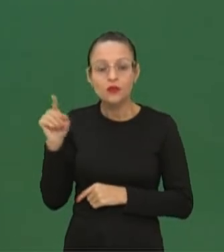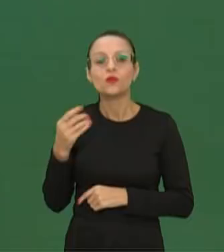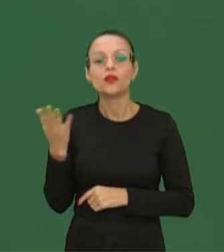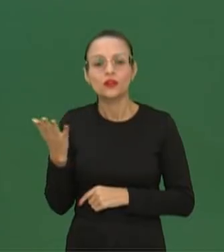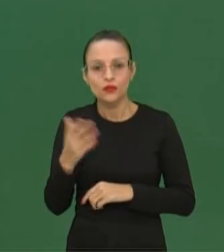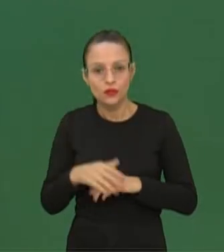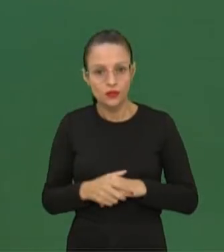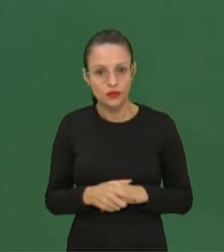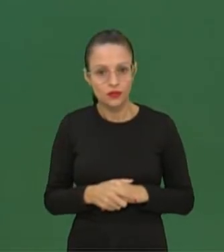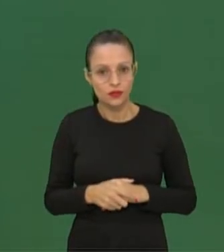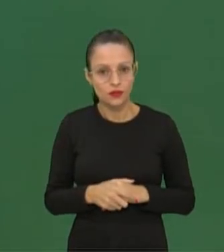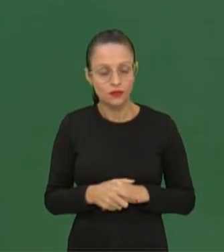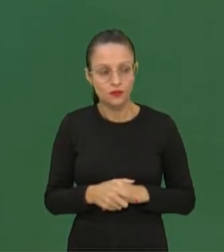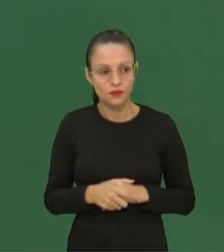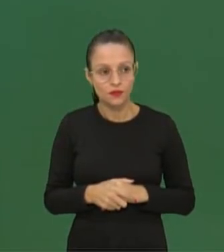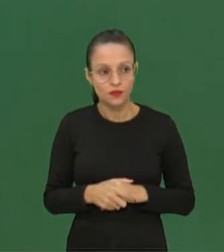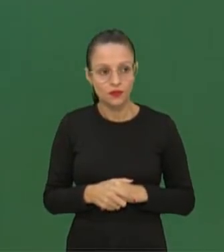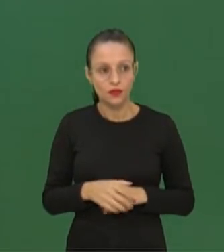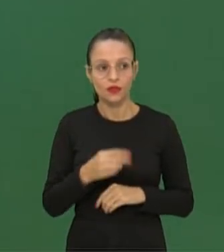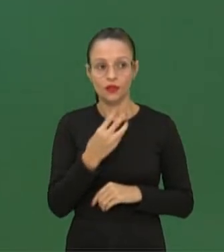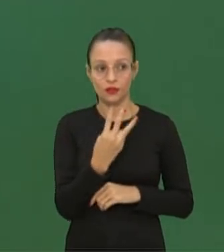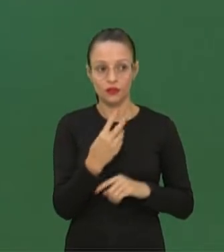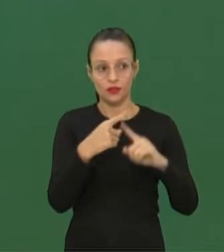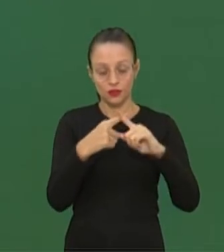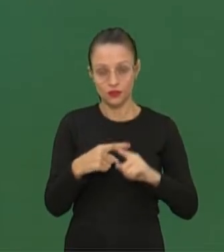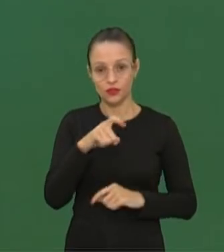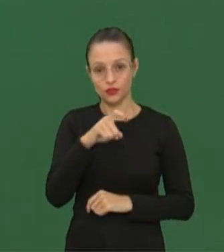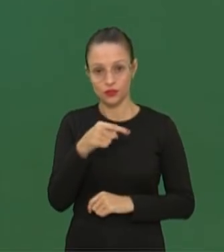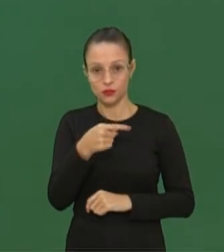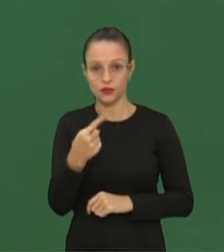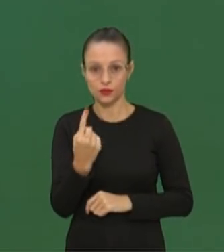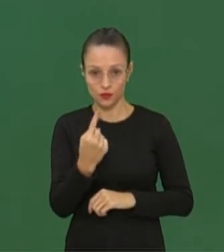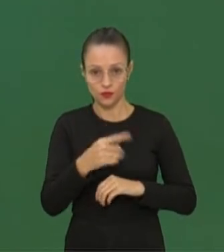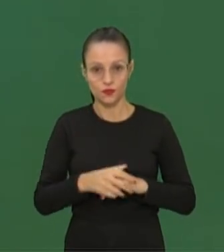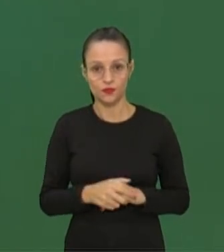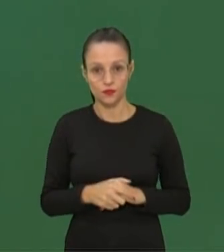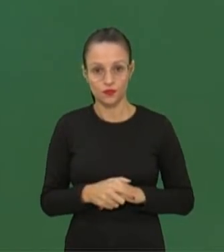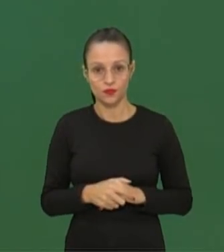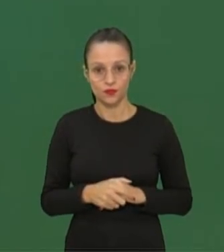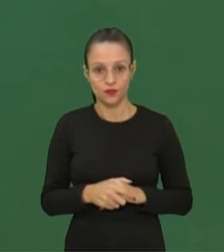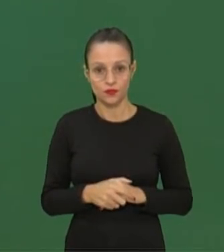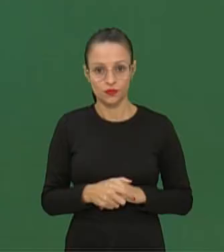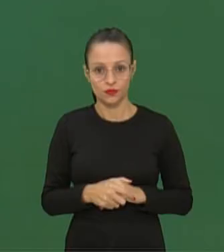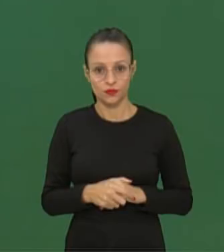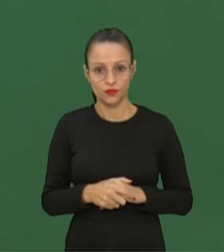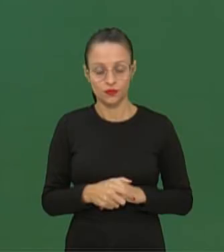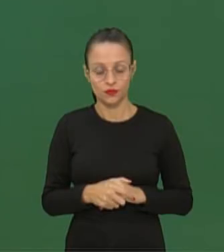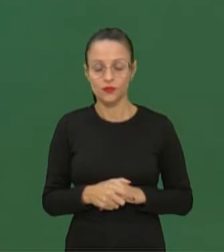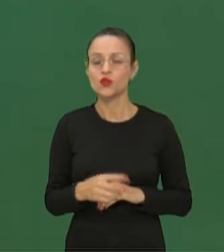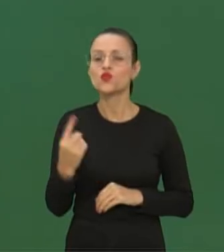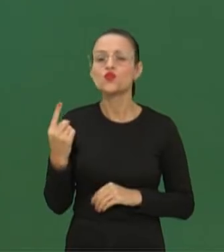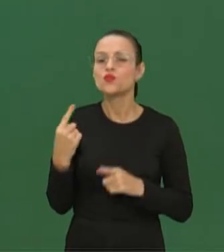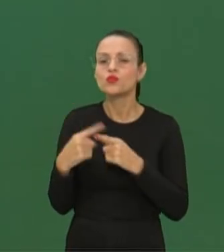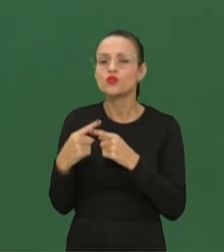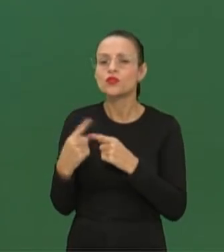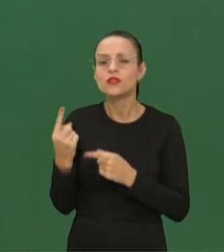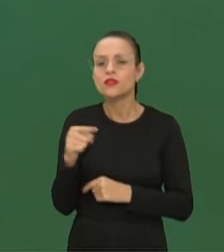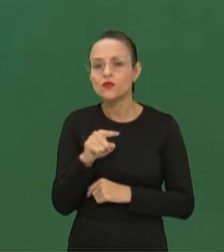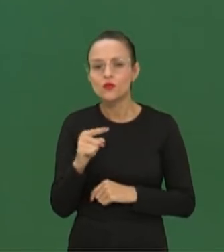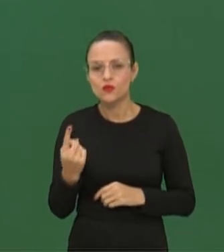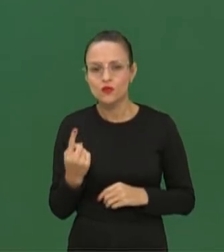3 vezes x menos 1. E o 1, professor, por que você queria o 1